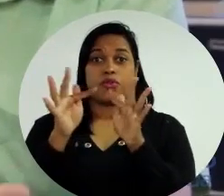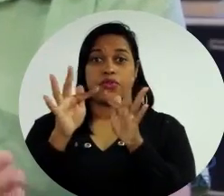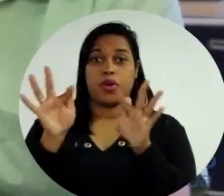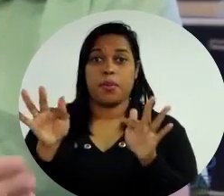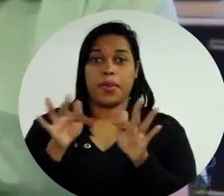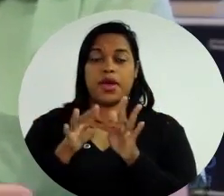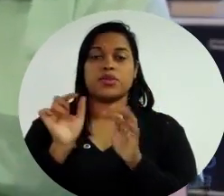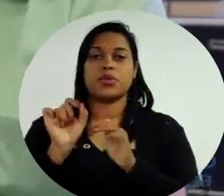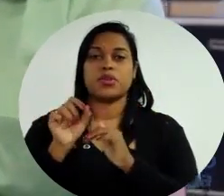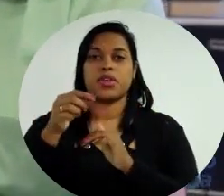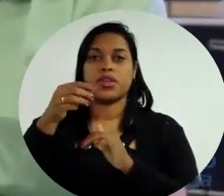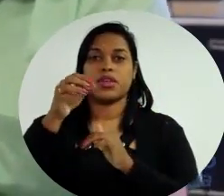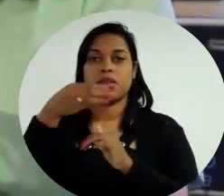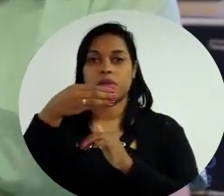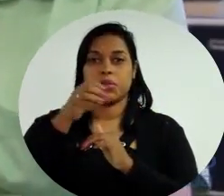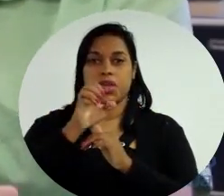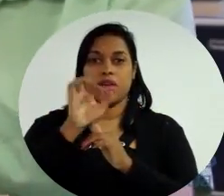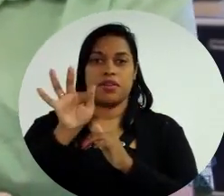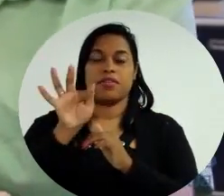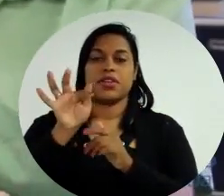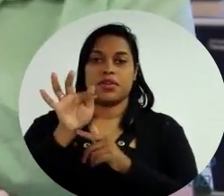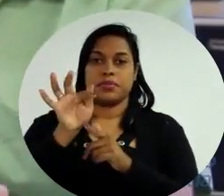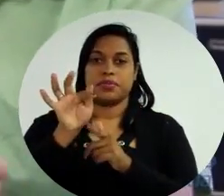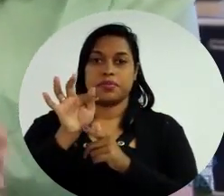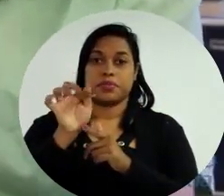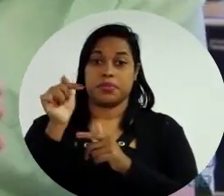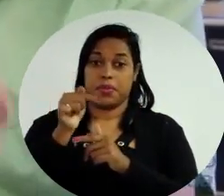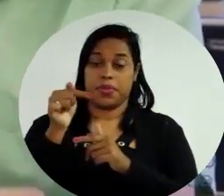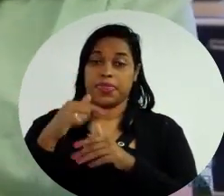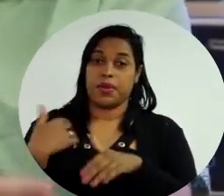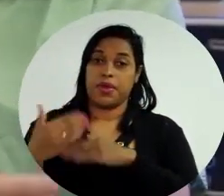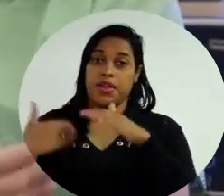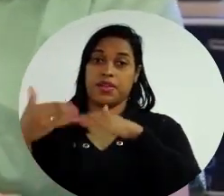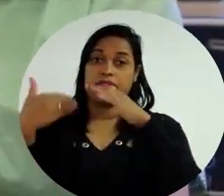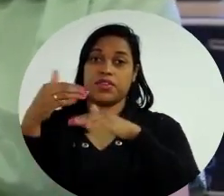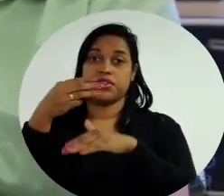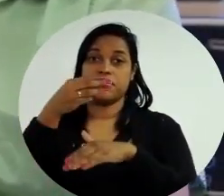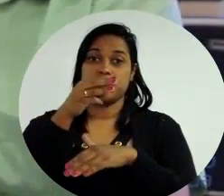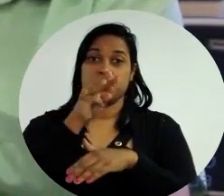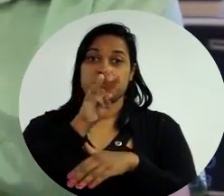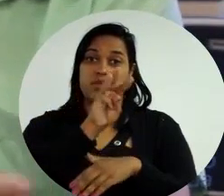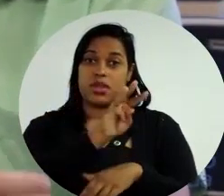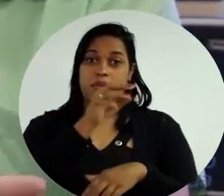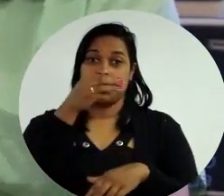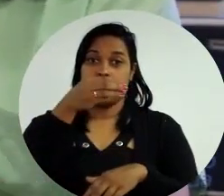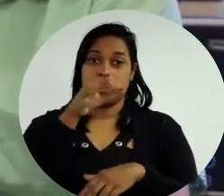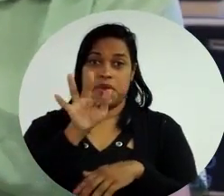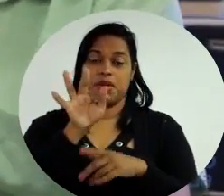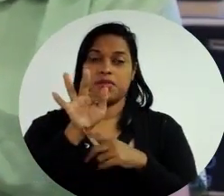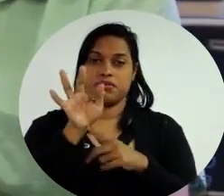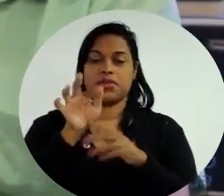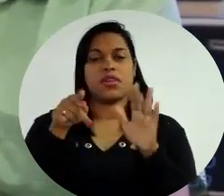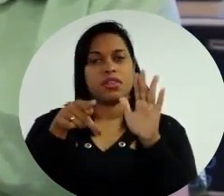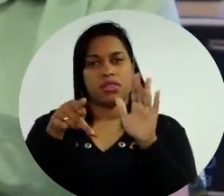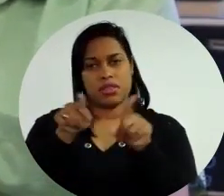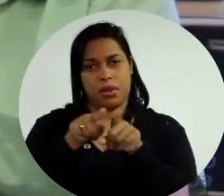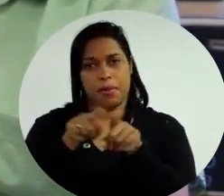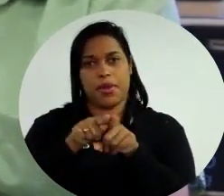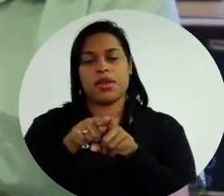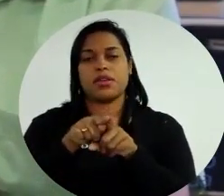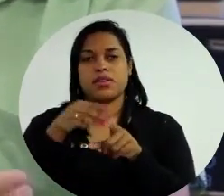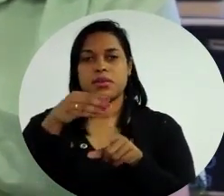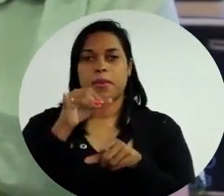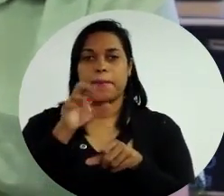o EMF. Ele é uma evolução do WMF, também de proprietário da